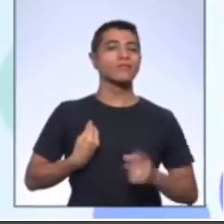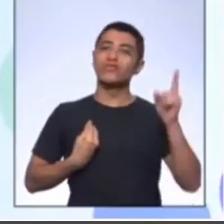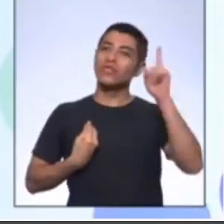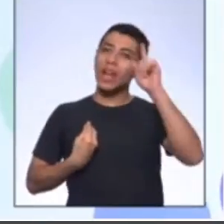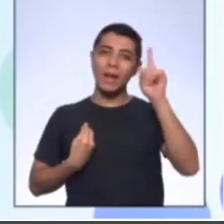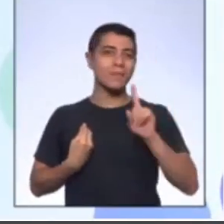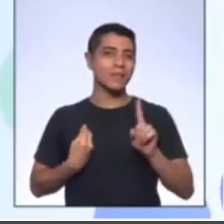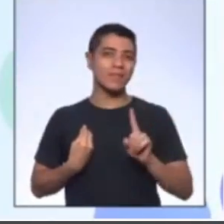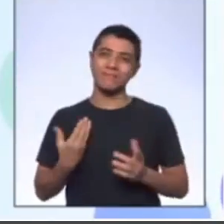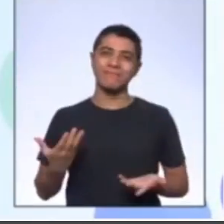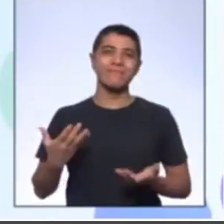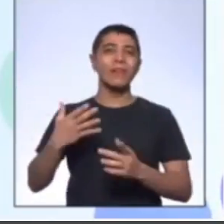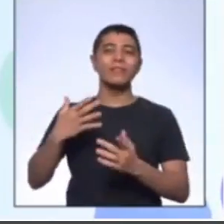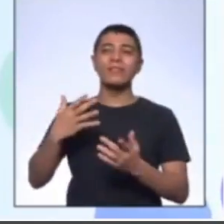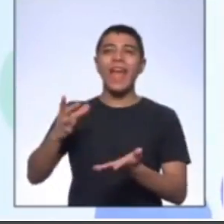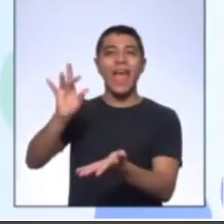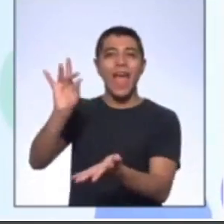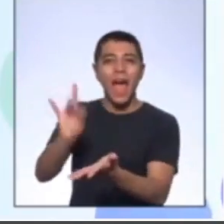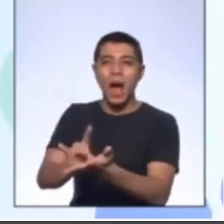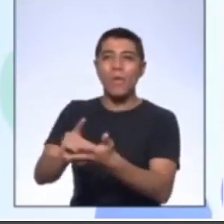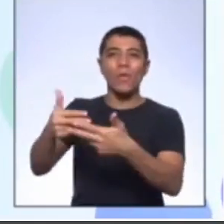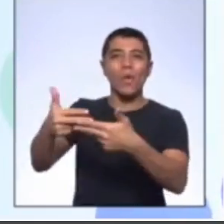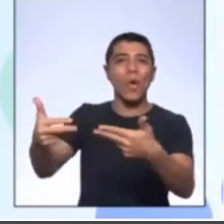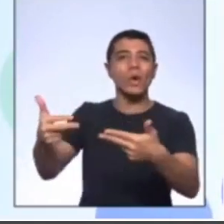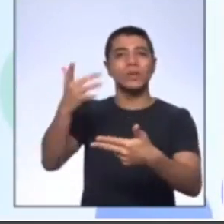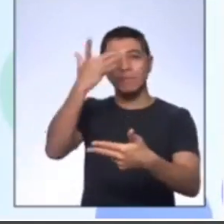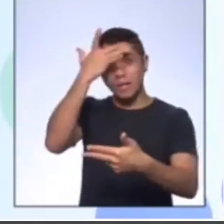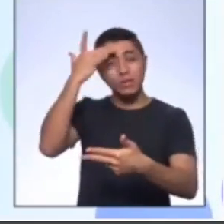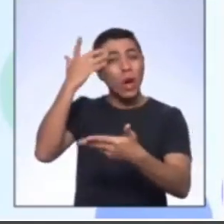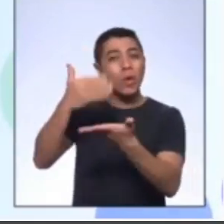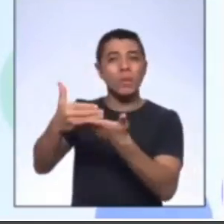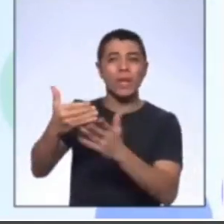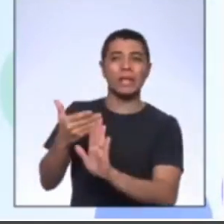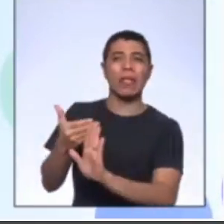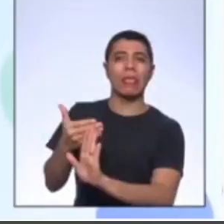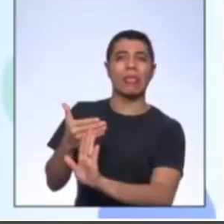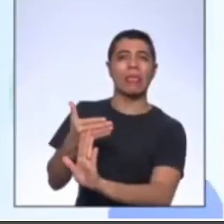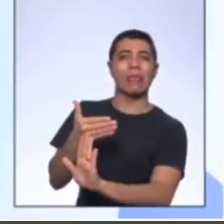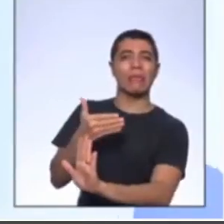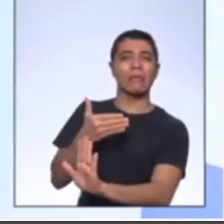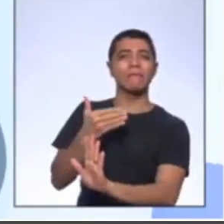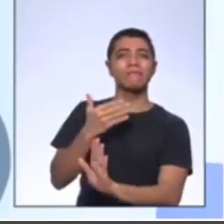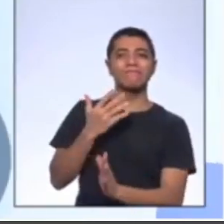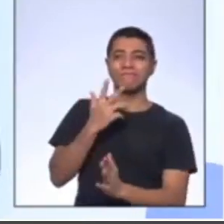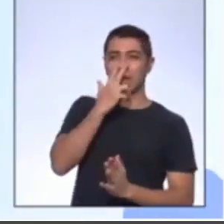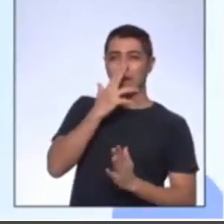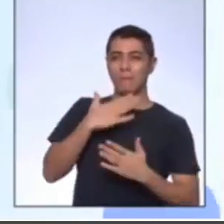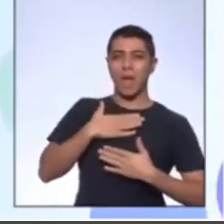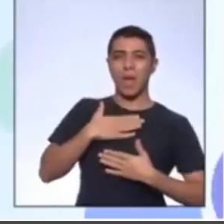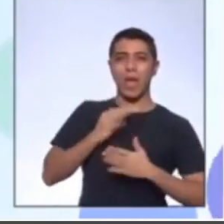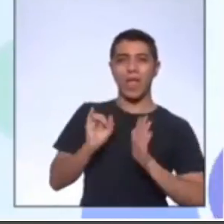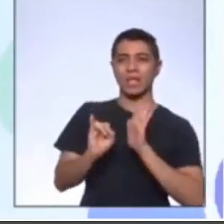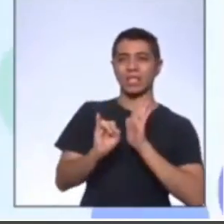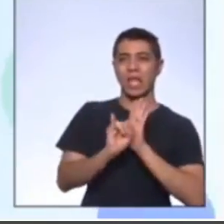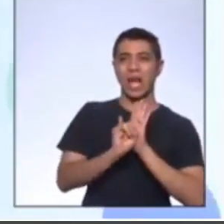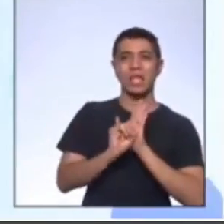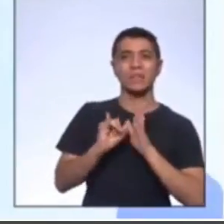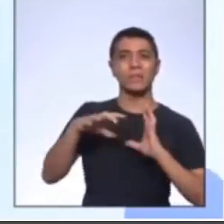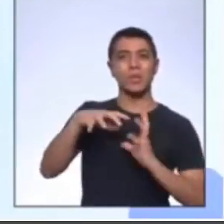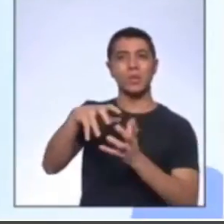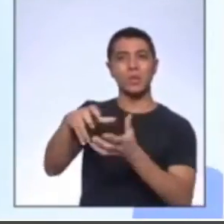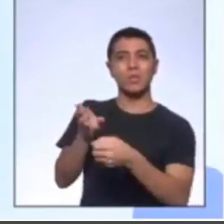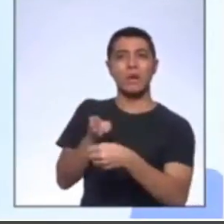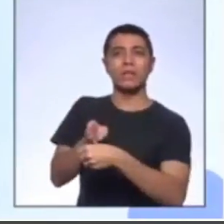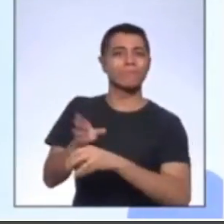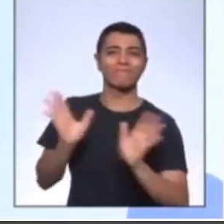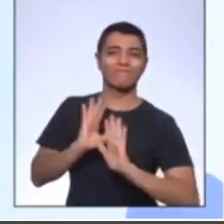início também acontece uma que essa uma certa perda da identidade onde a pessoa se sente deslocada em meio ao mundo e em face né